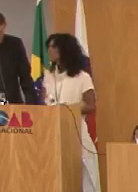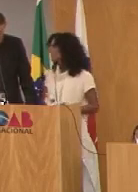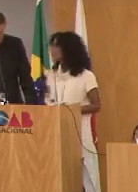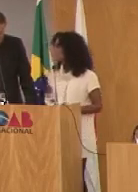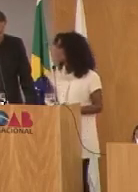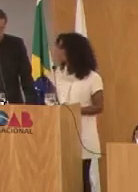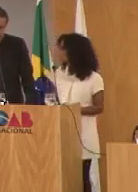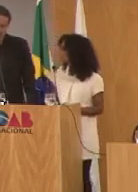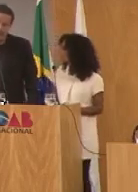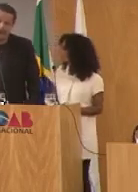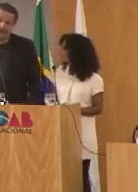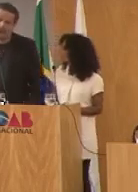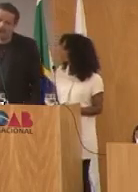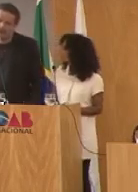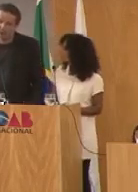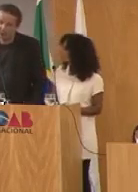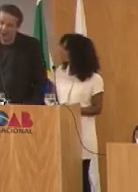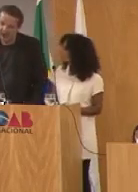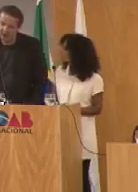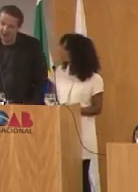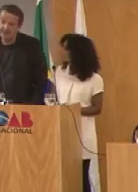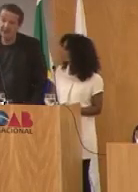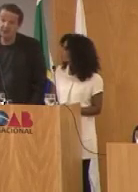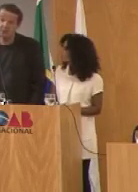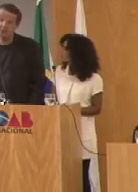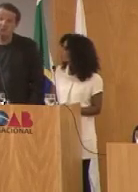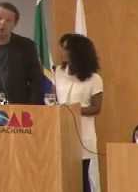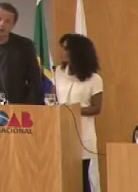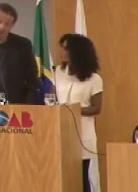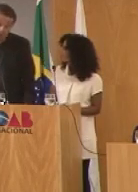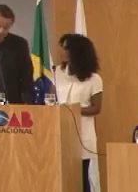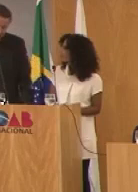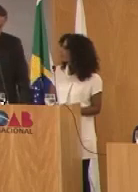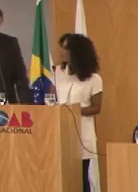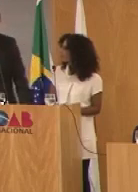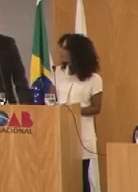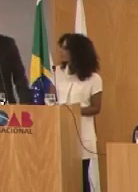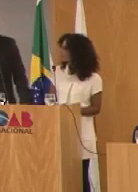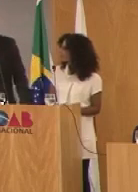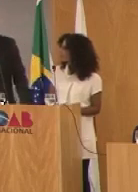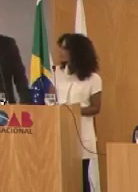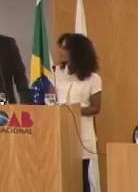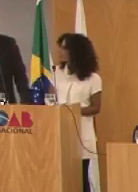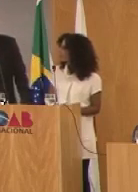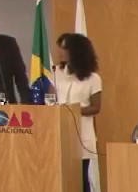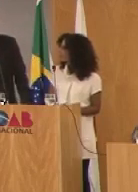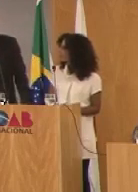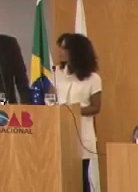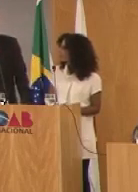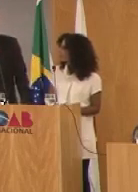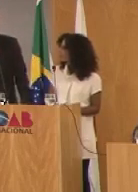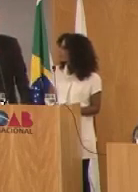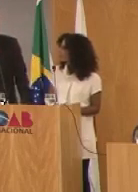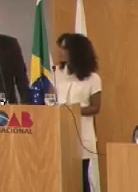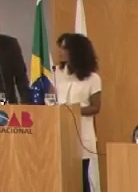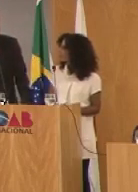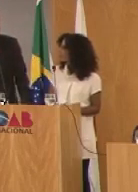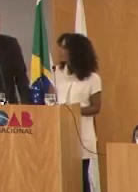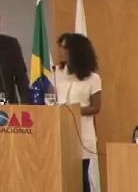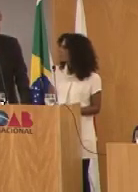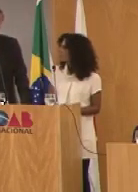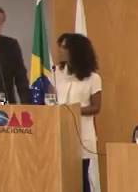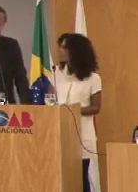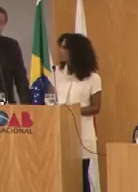novas esperanças. A questão está em colocar quais são os próximos passos. Como é que nós vamos seguir